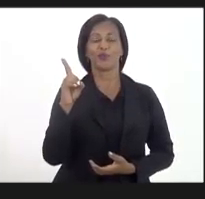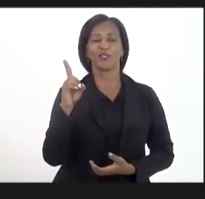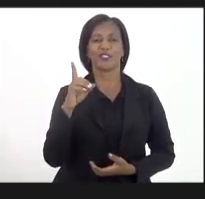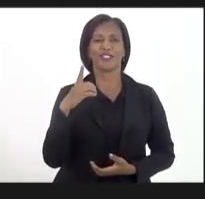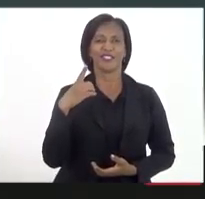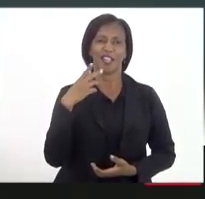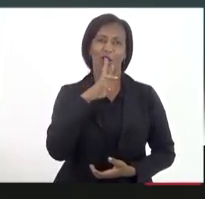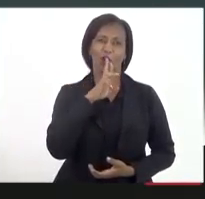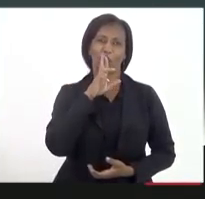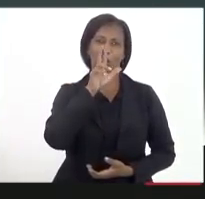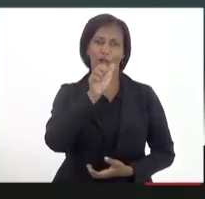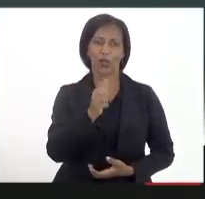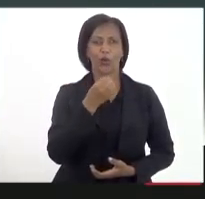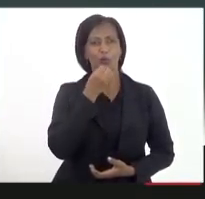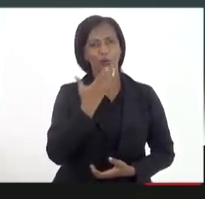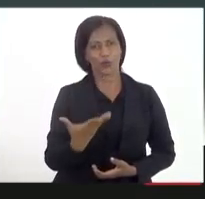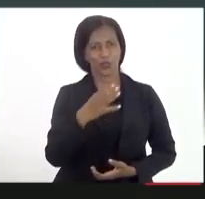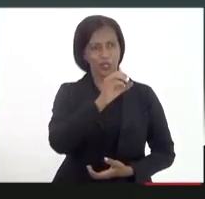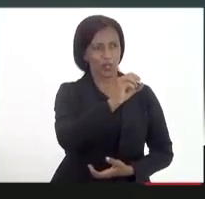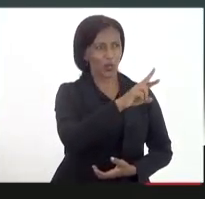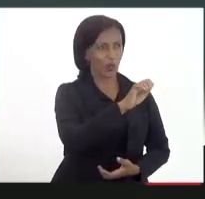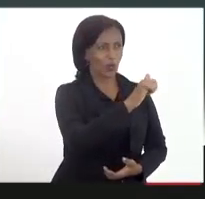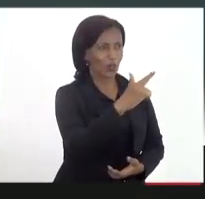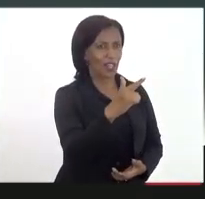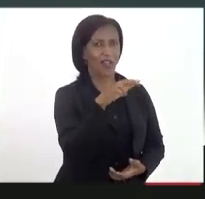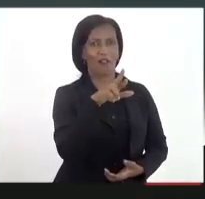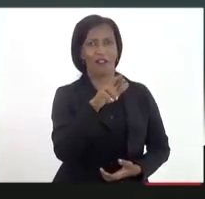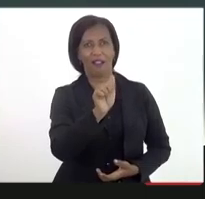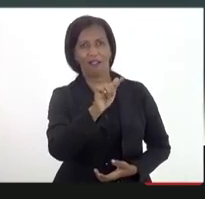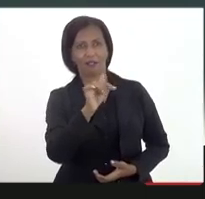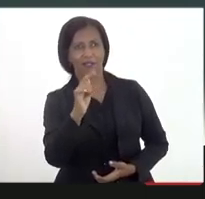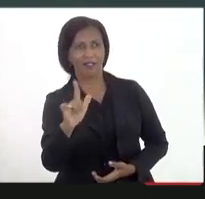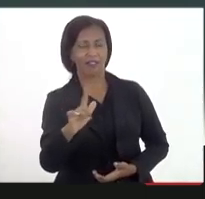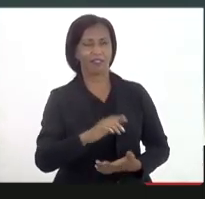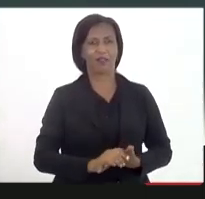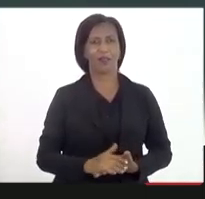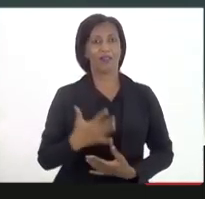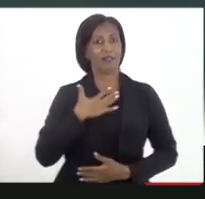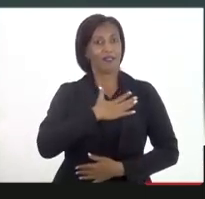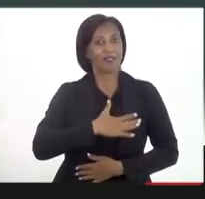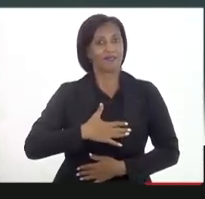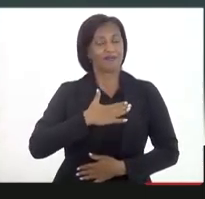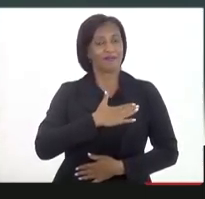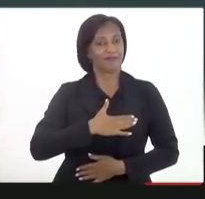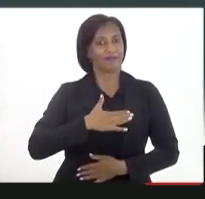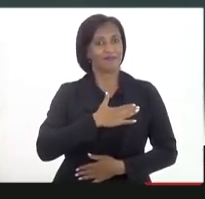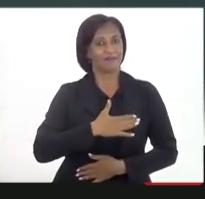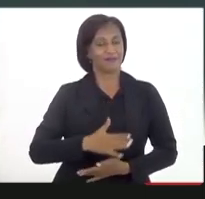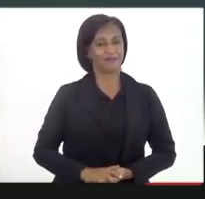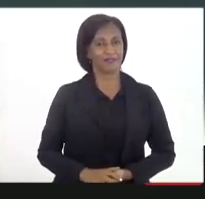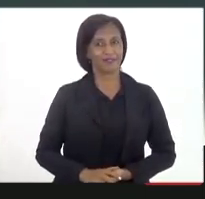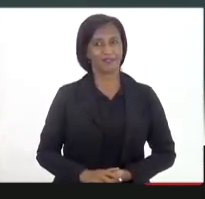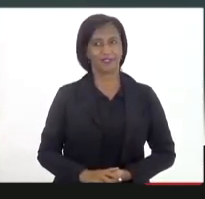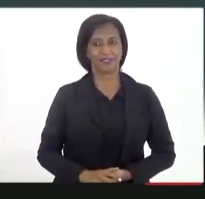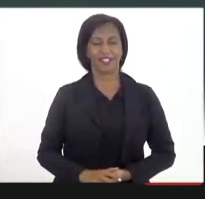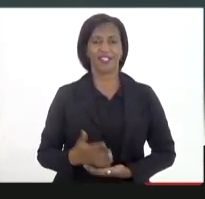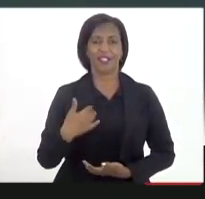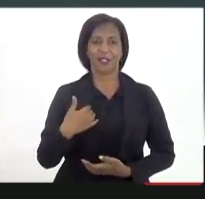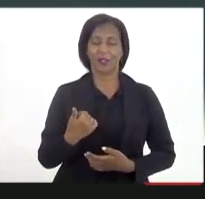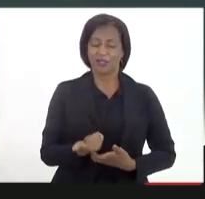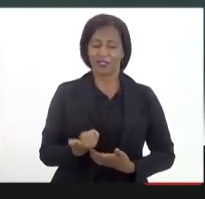amorzinho Bom dia aos senhores coronéis Bom dia Rafael é um prazer gigante a